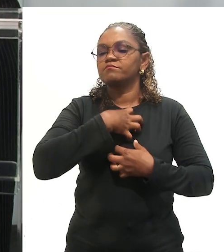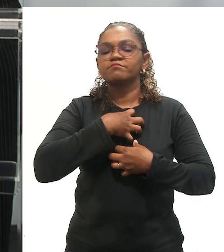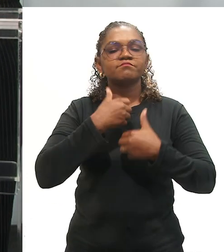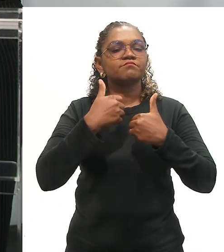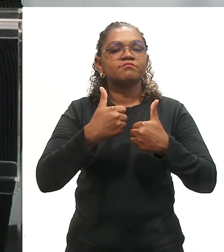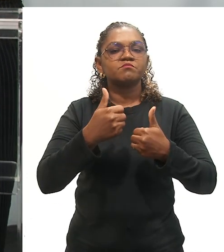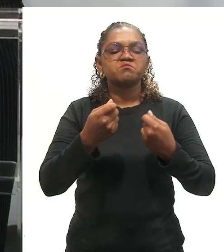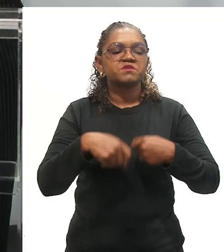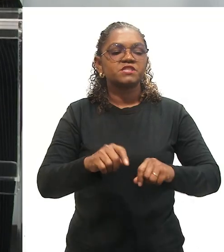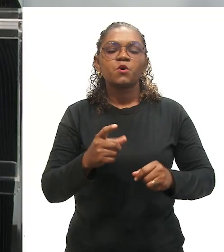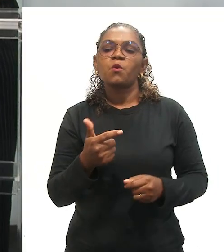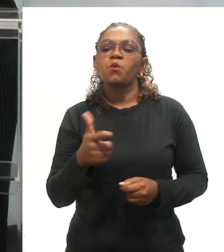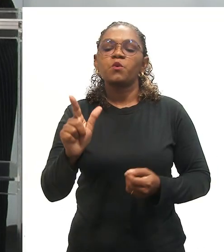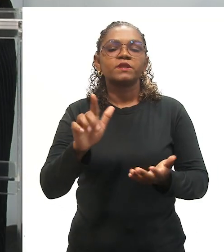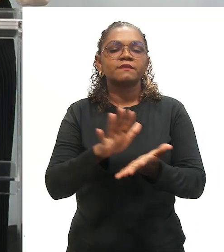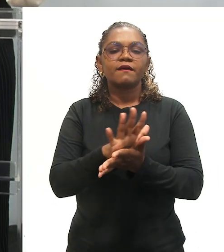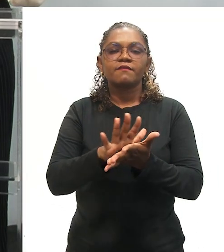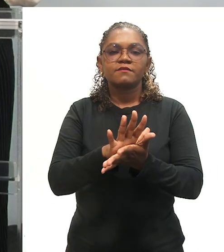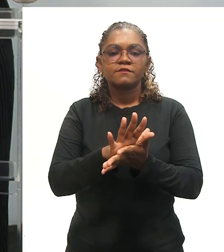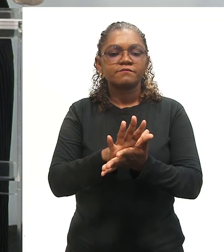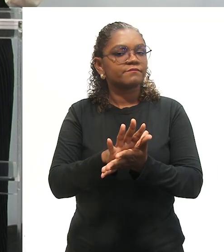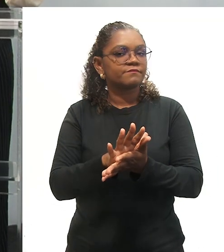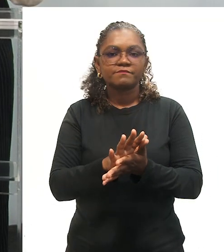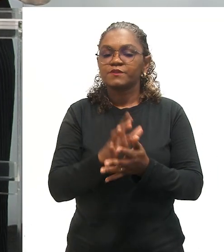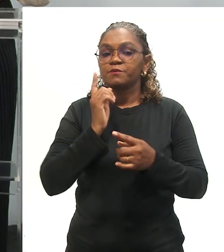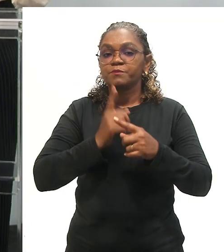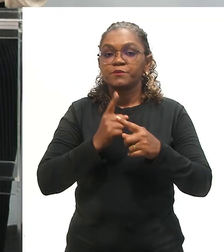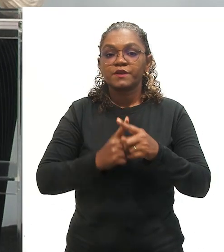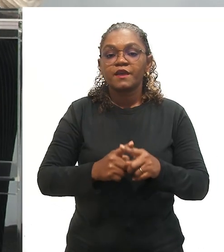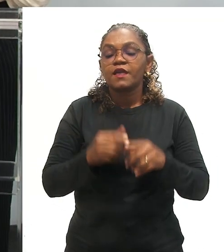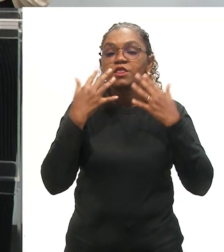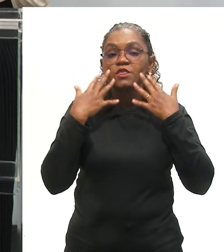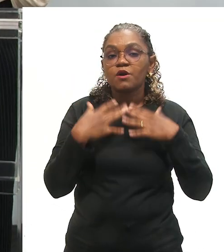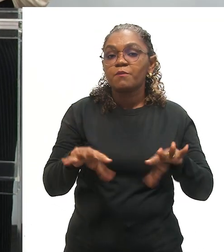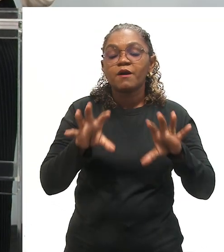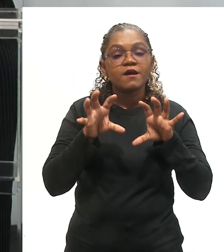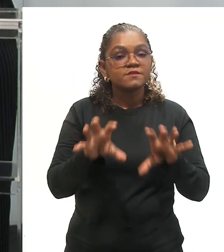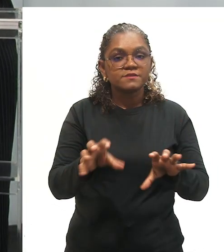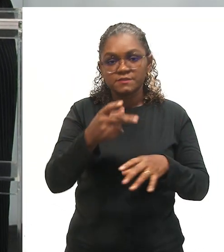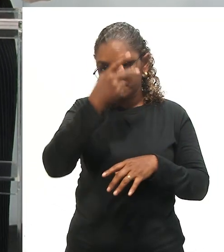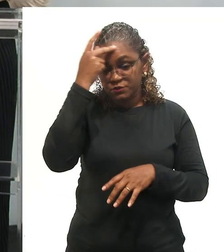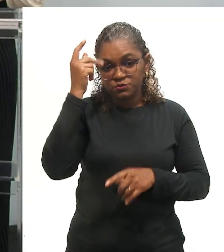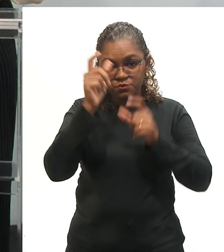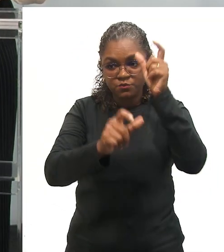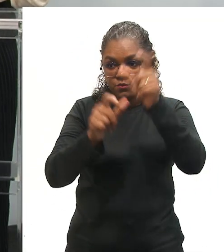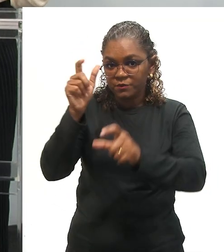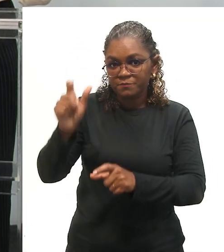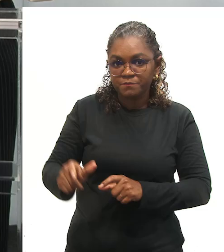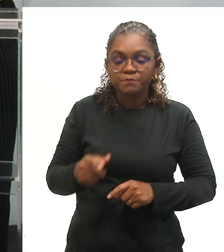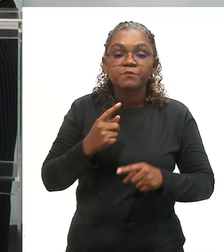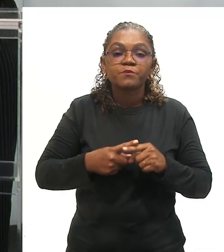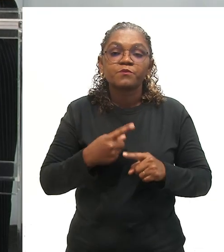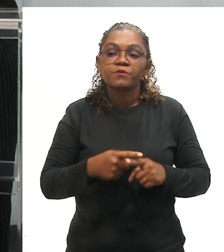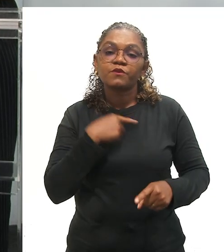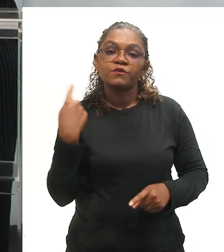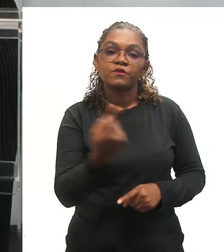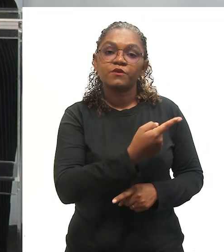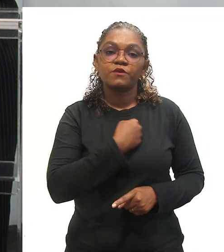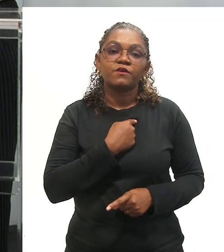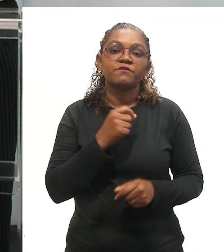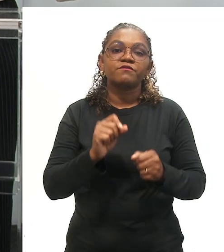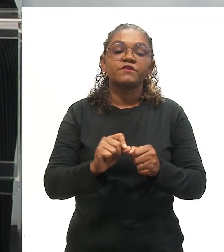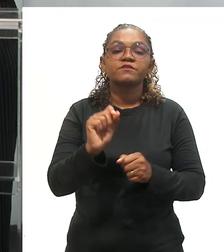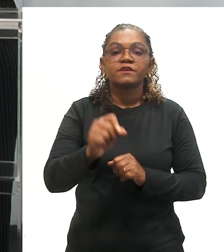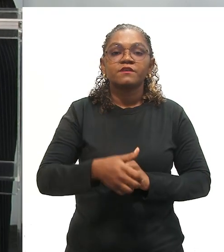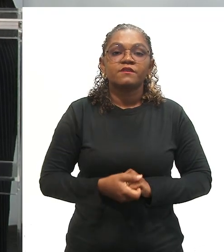preciso de mais nada. Por isso é contra a nossa natureza, é assim que entendem os economistas, que nós pessoas somos levados dentro do